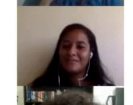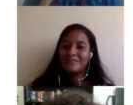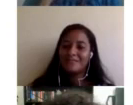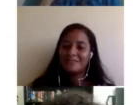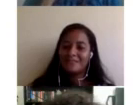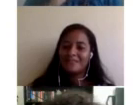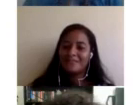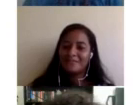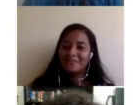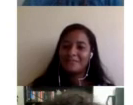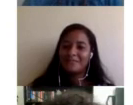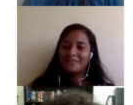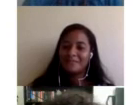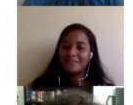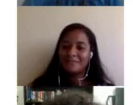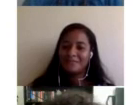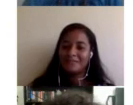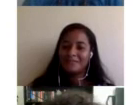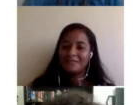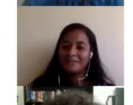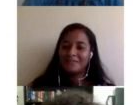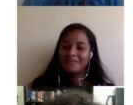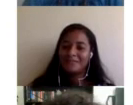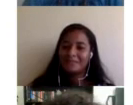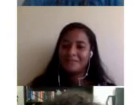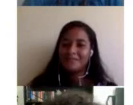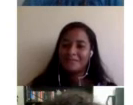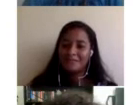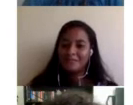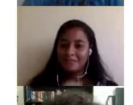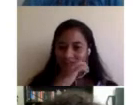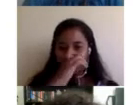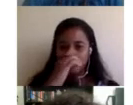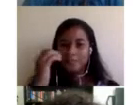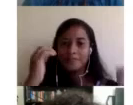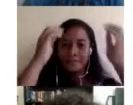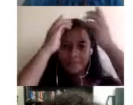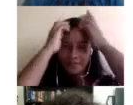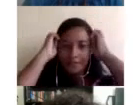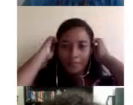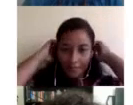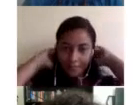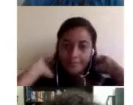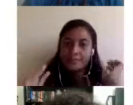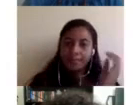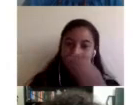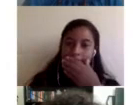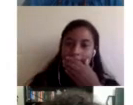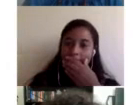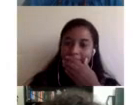dura realidade convivi. Almejavam a liberdade. Libertar aos meus foi o que me fez